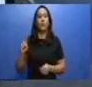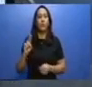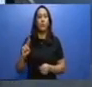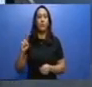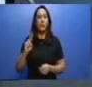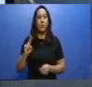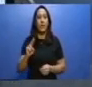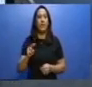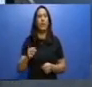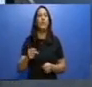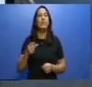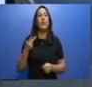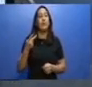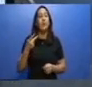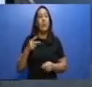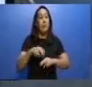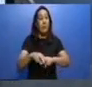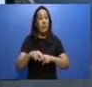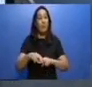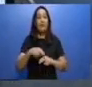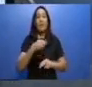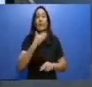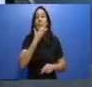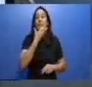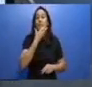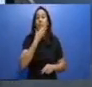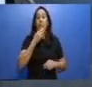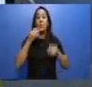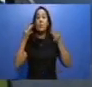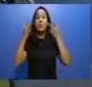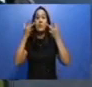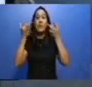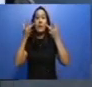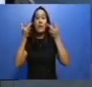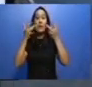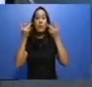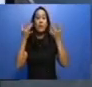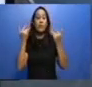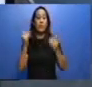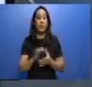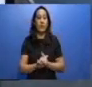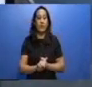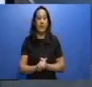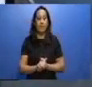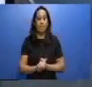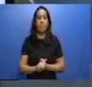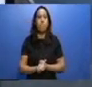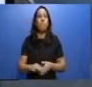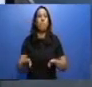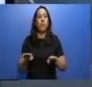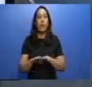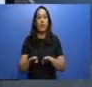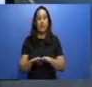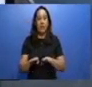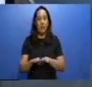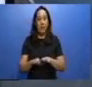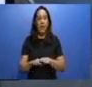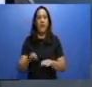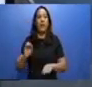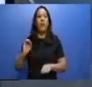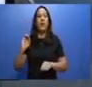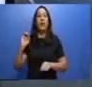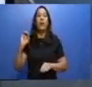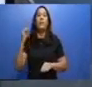elementos de criatividade pelos artistas. ela também está presente